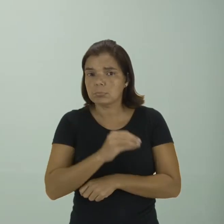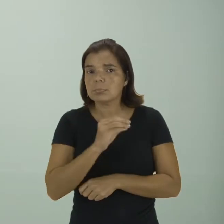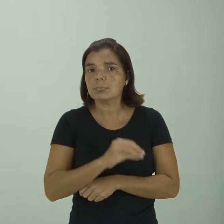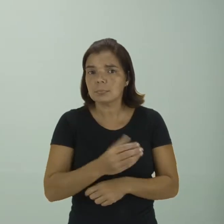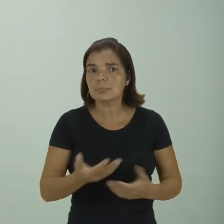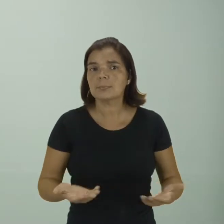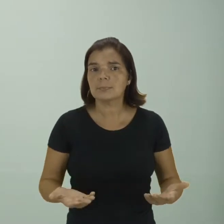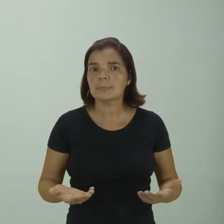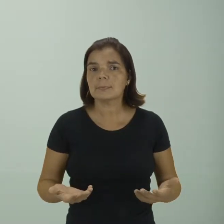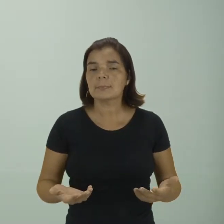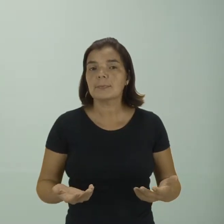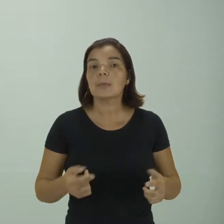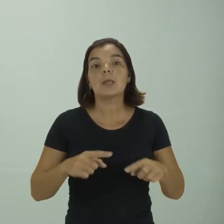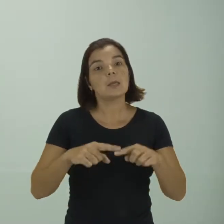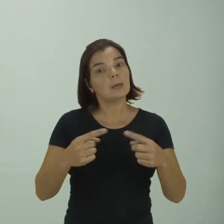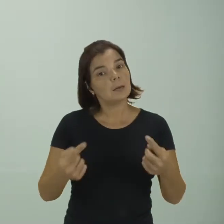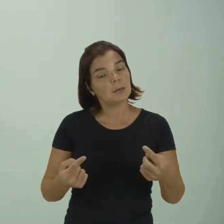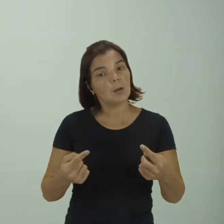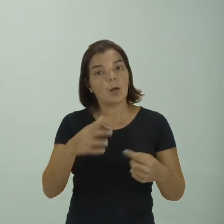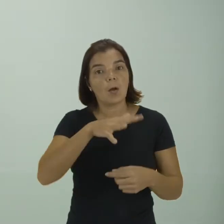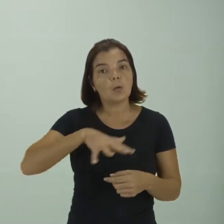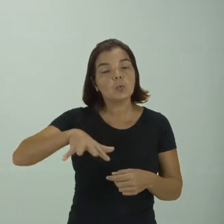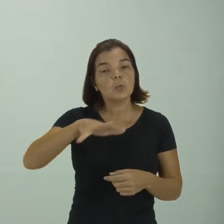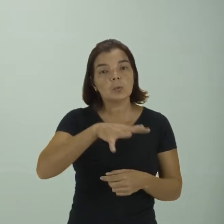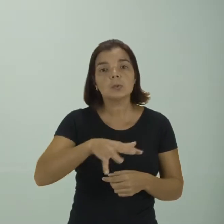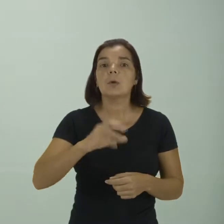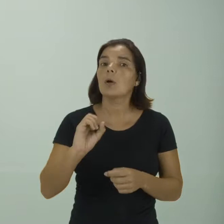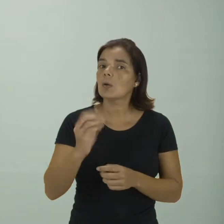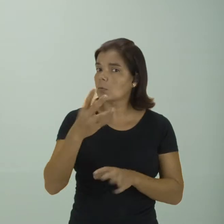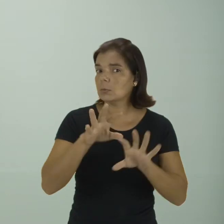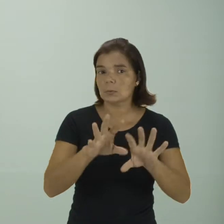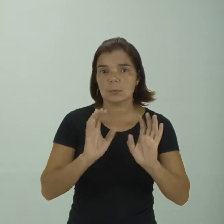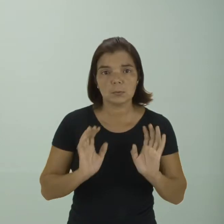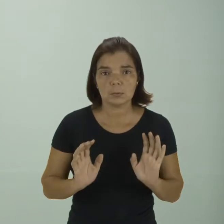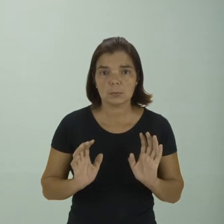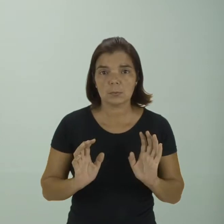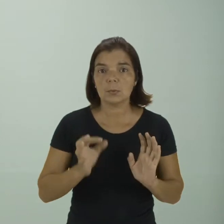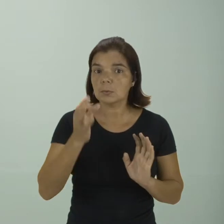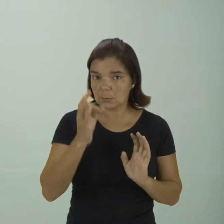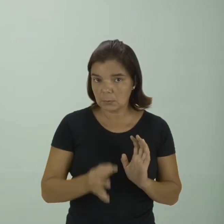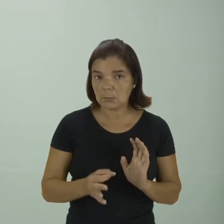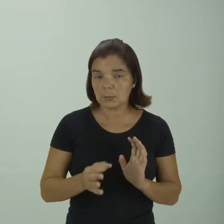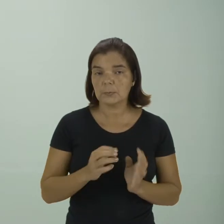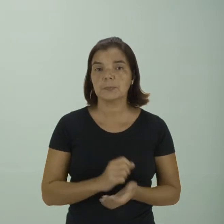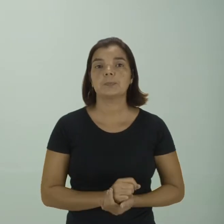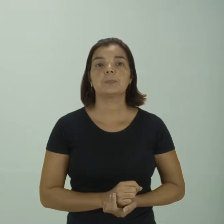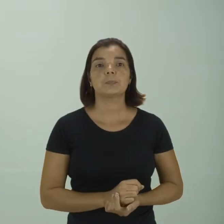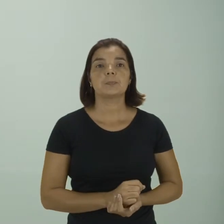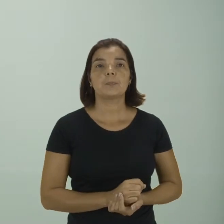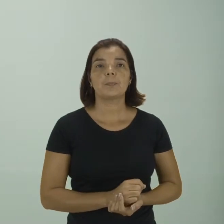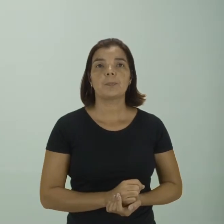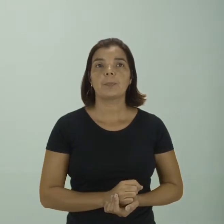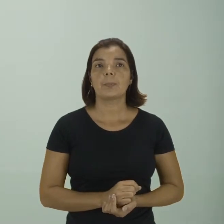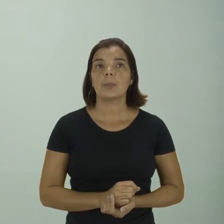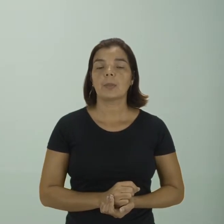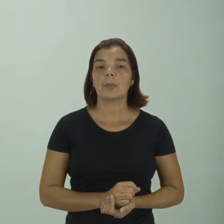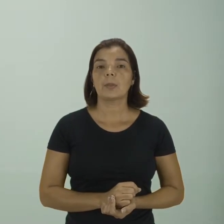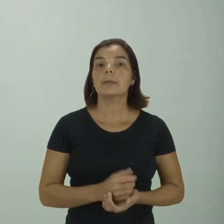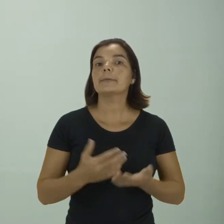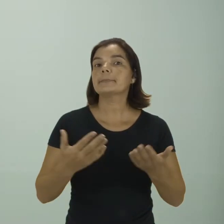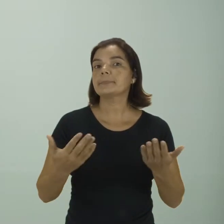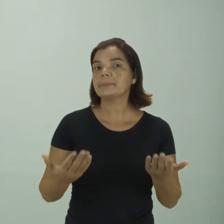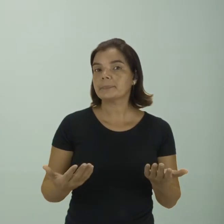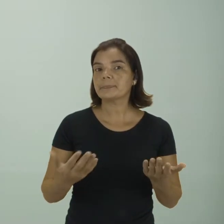certo? Então, na maioria das situações vai acontecer isso, certo, pessoal? E aí,